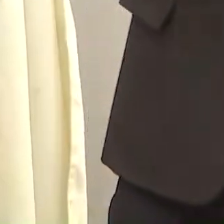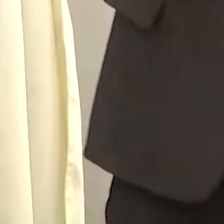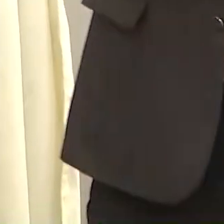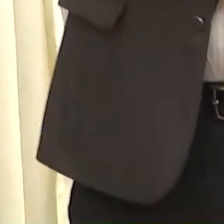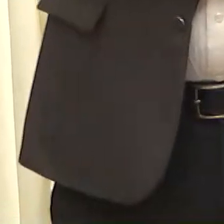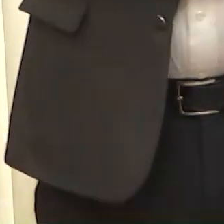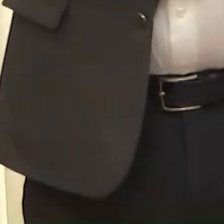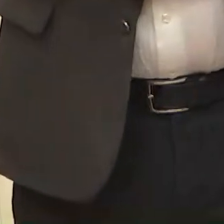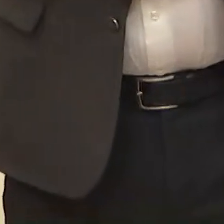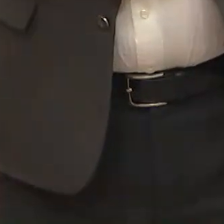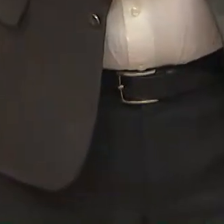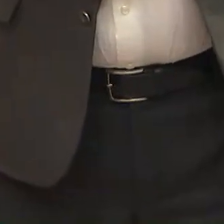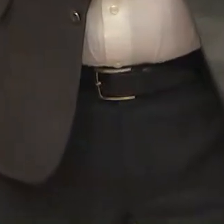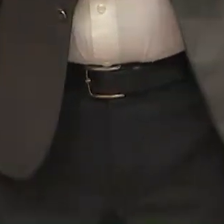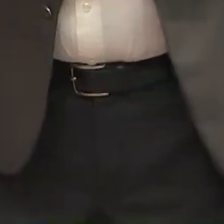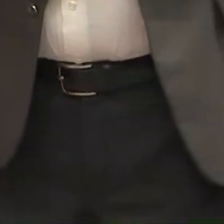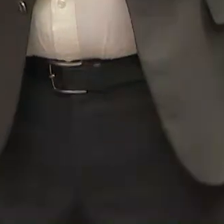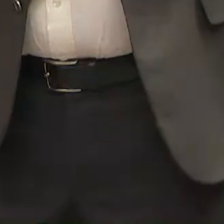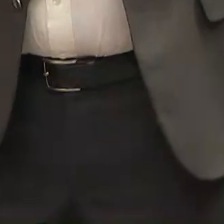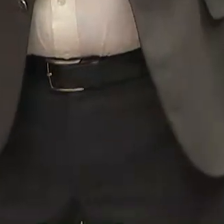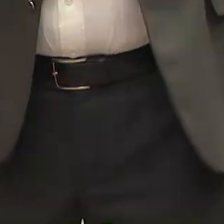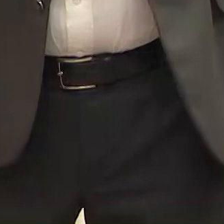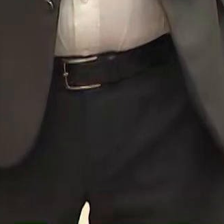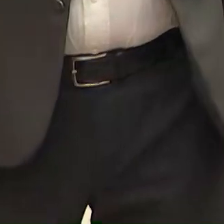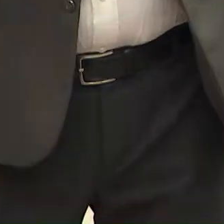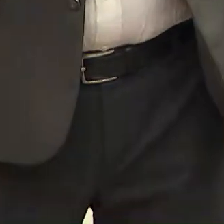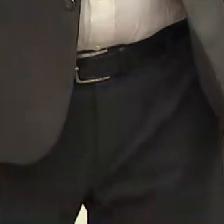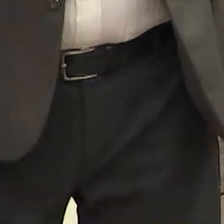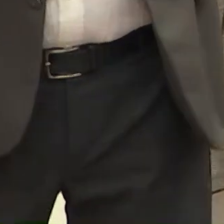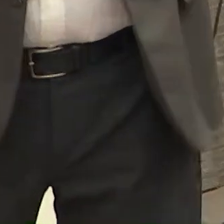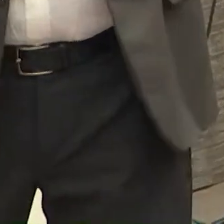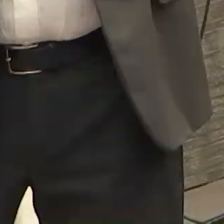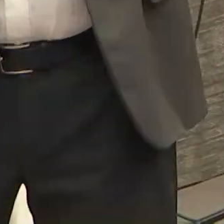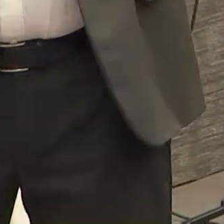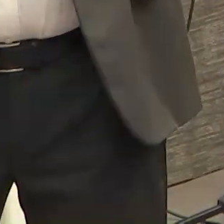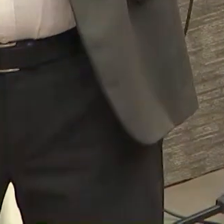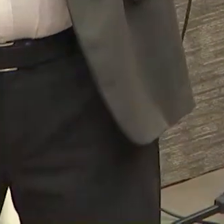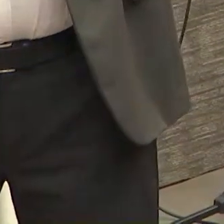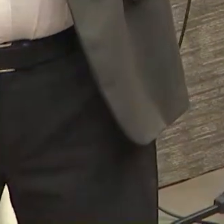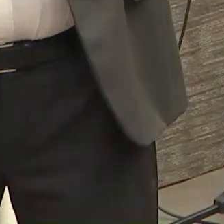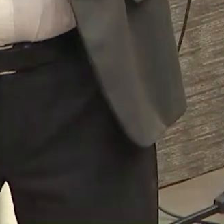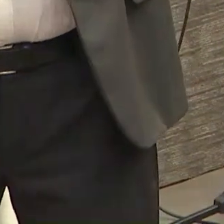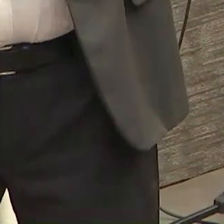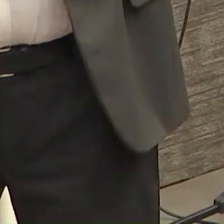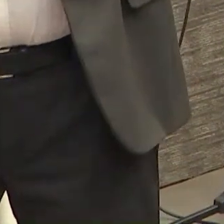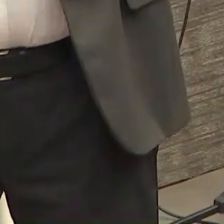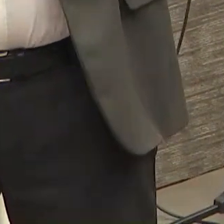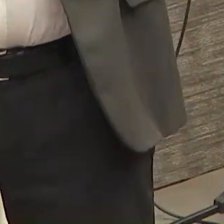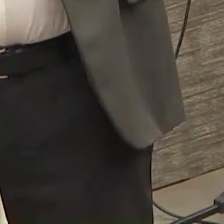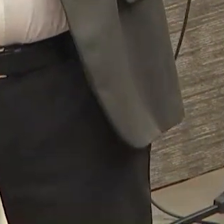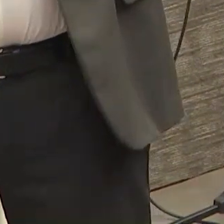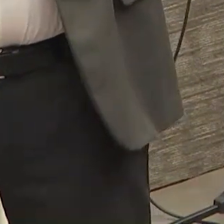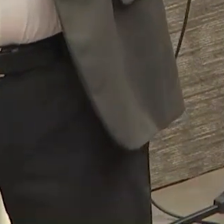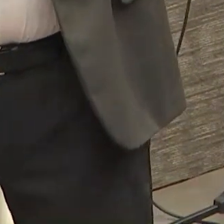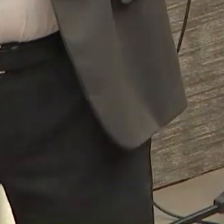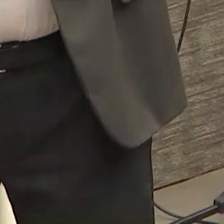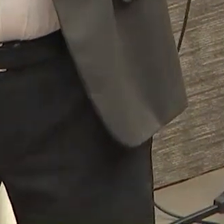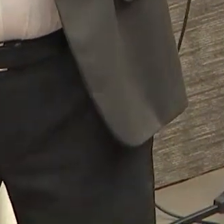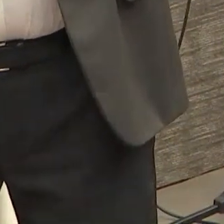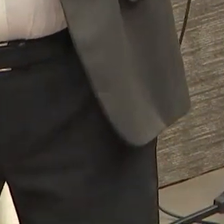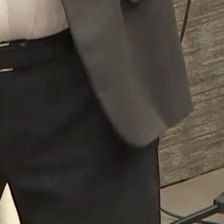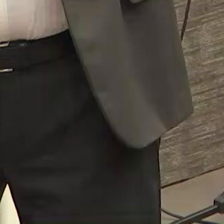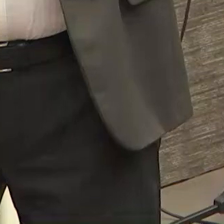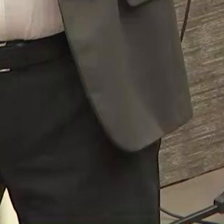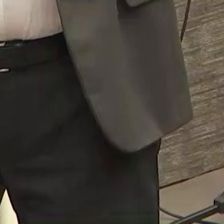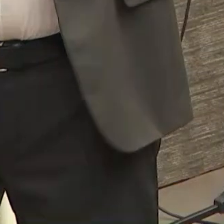lá muito boa noite falamos ao vivo do plenário da câmara de campinas hoje vai acontecer aqui o seminário do dia do orgulho autista